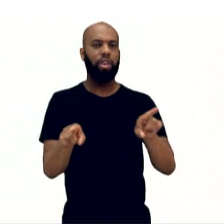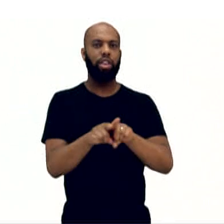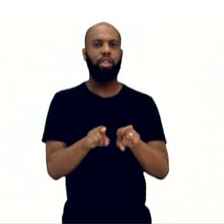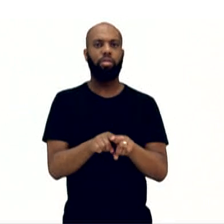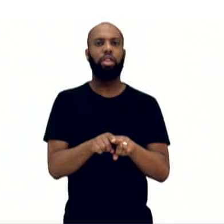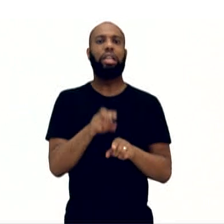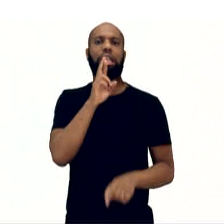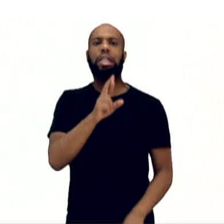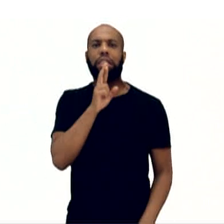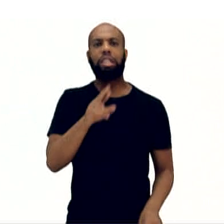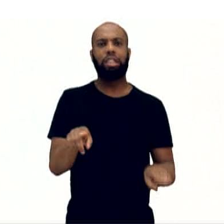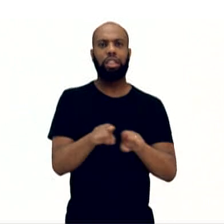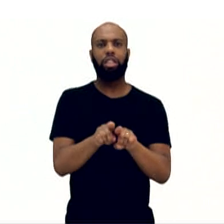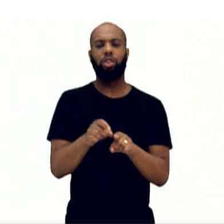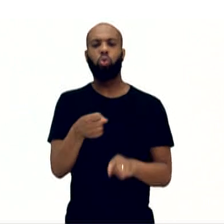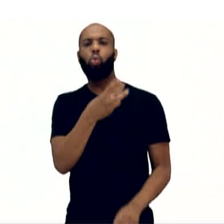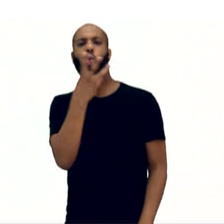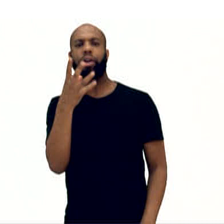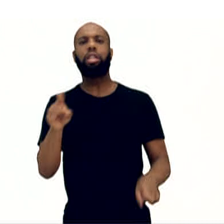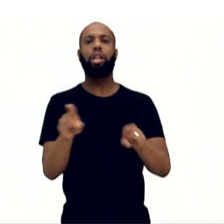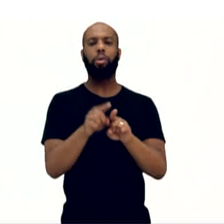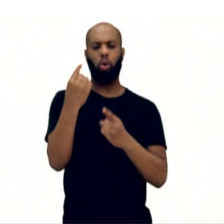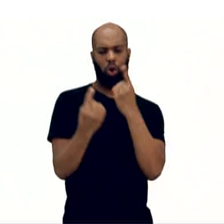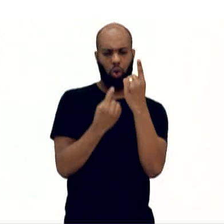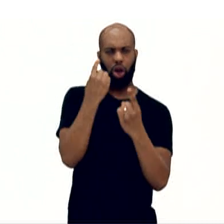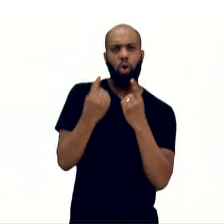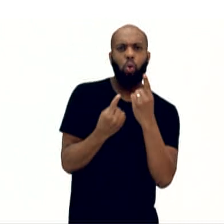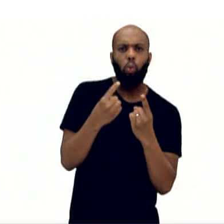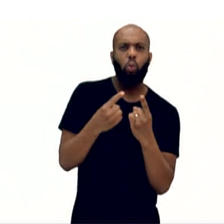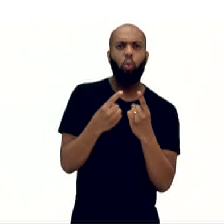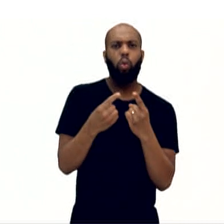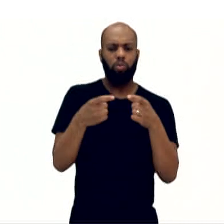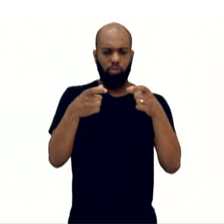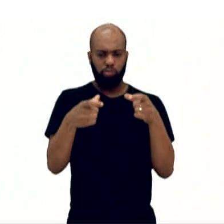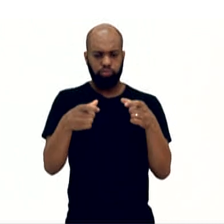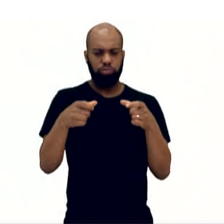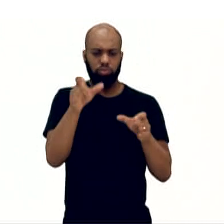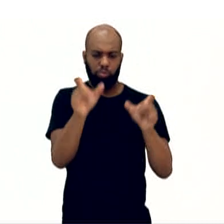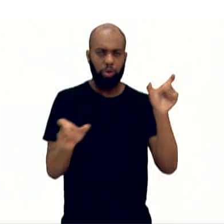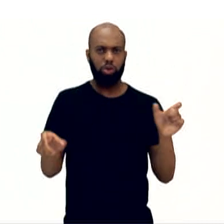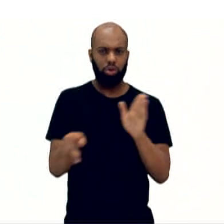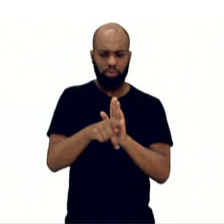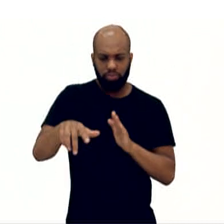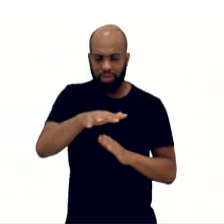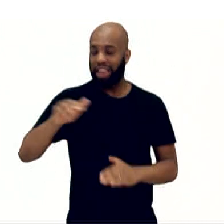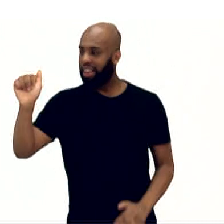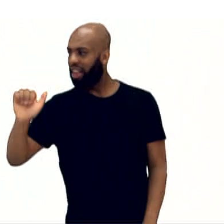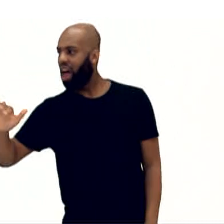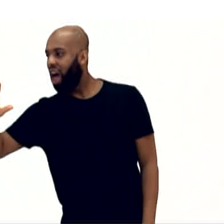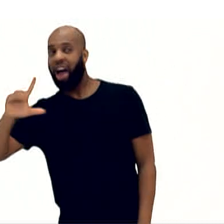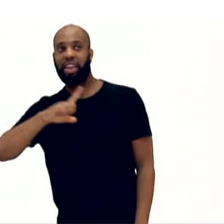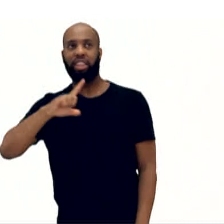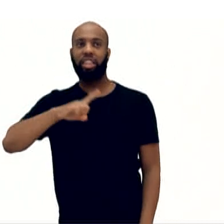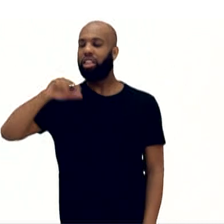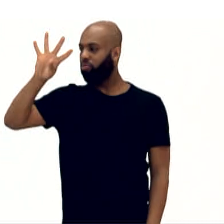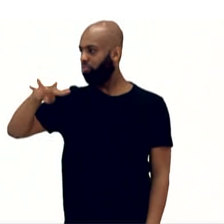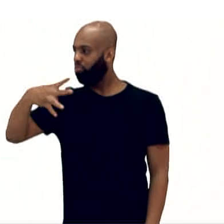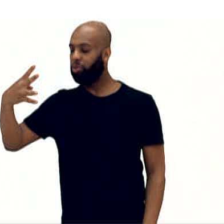e responder ali. Quantas e quais são as concentrações urbanas da Ásia que apareceram nas listas aqui